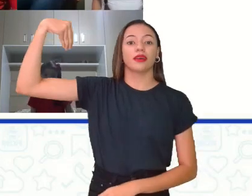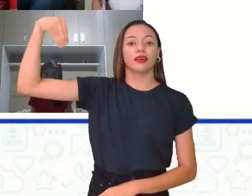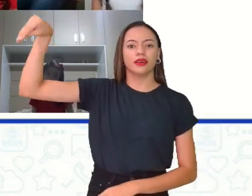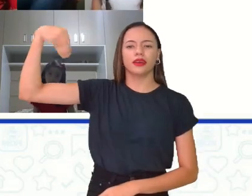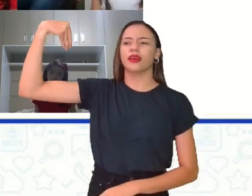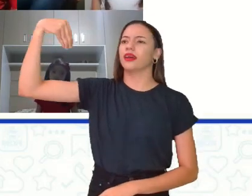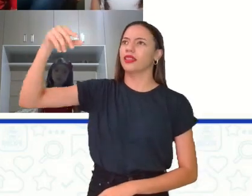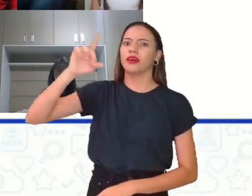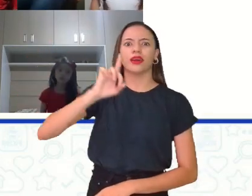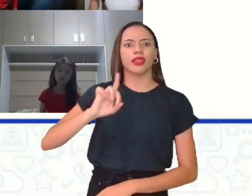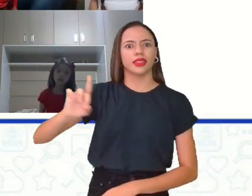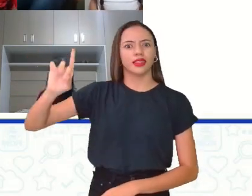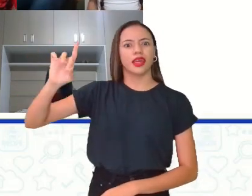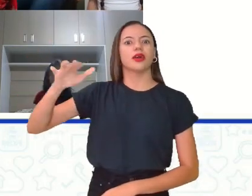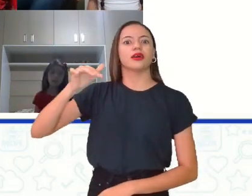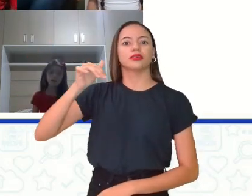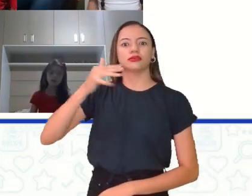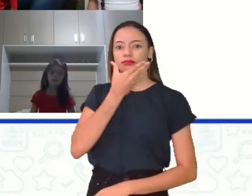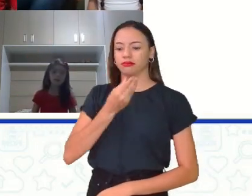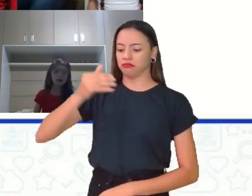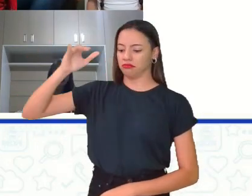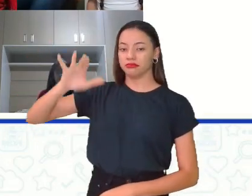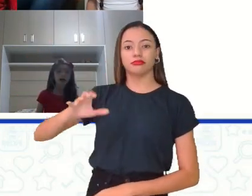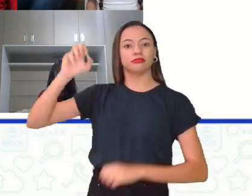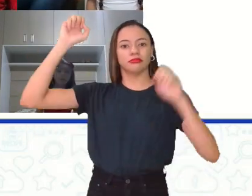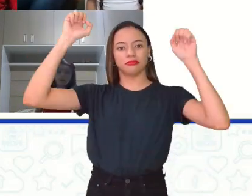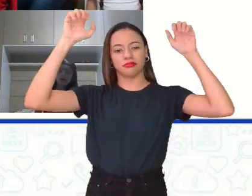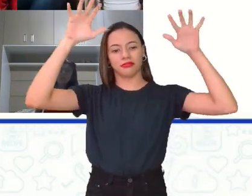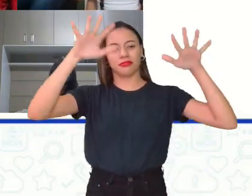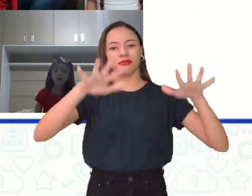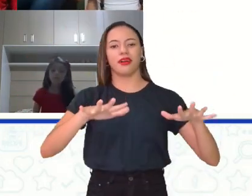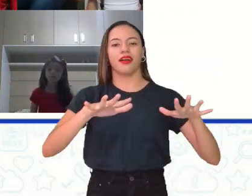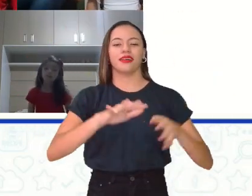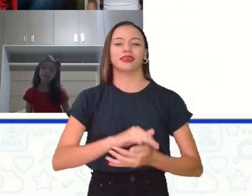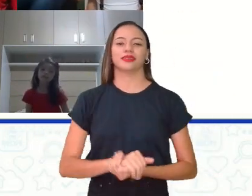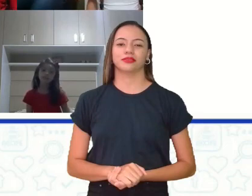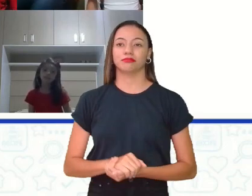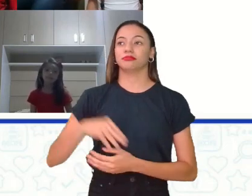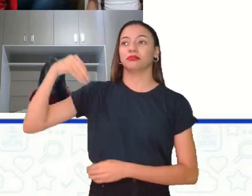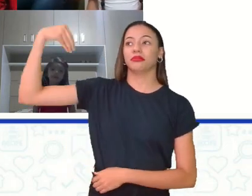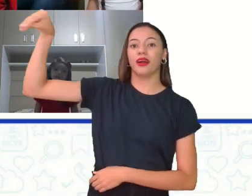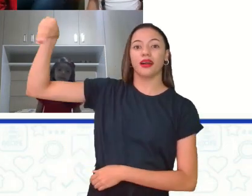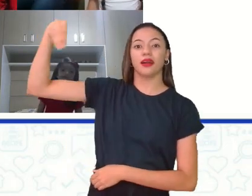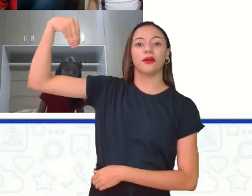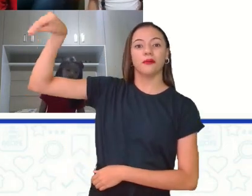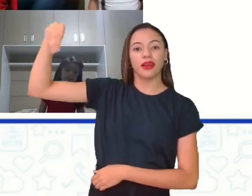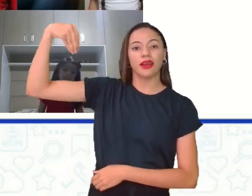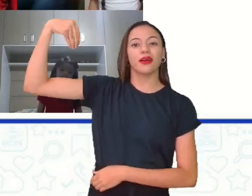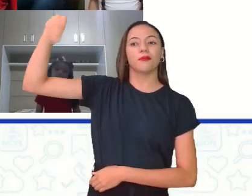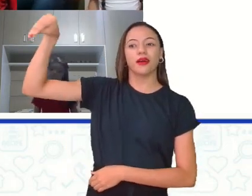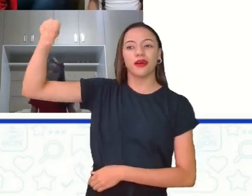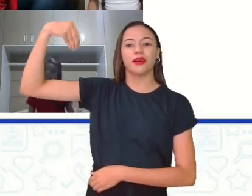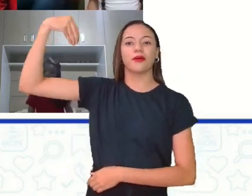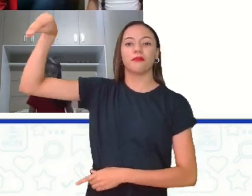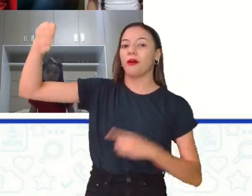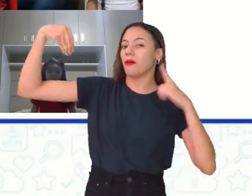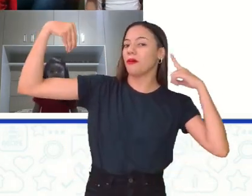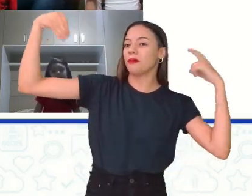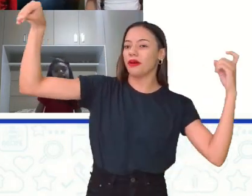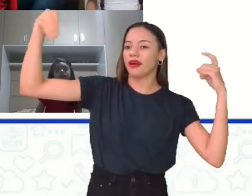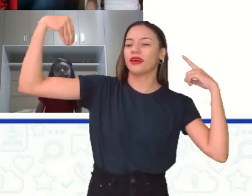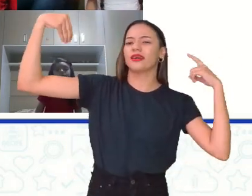Deus menino nos abençoar. Bate o sino pequenino, sino